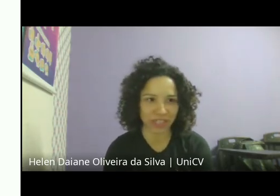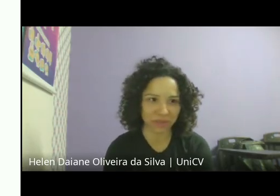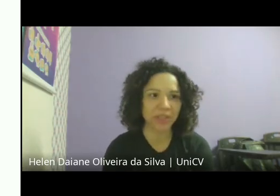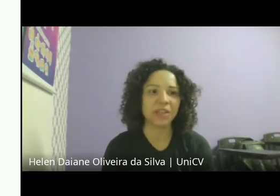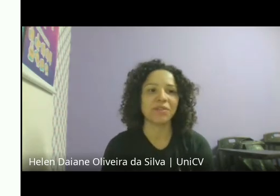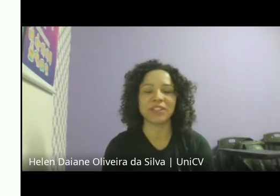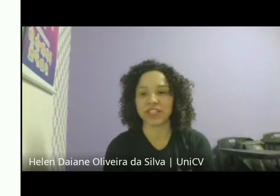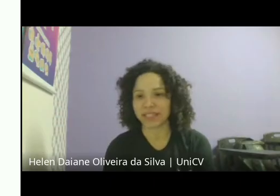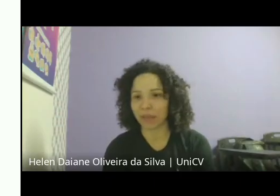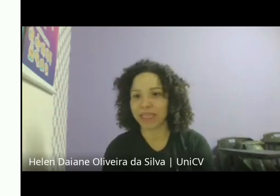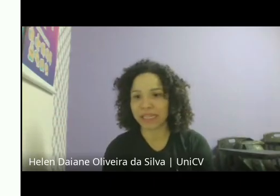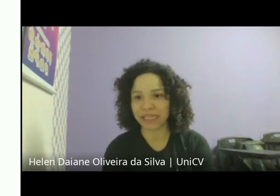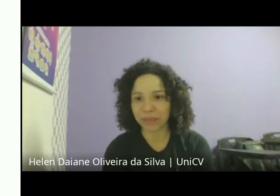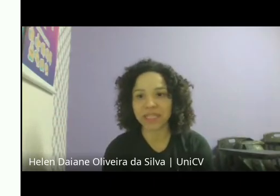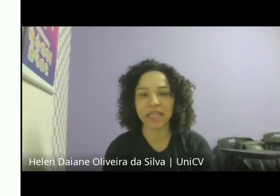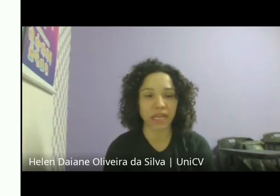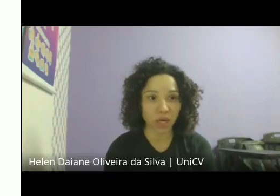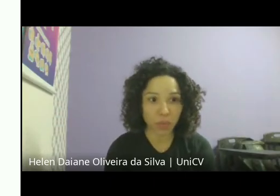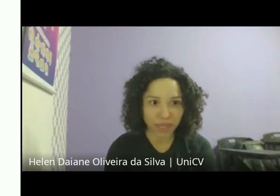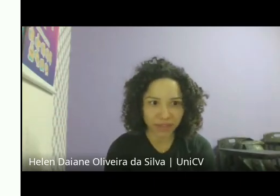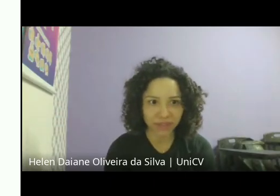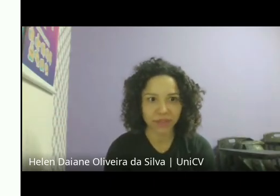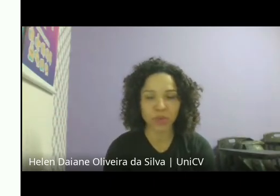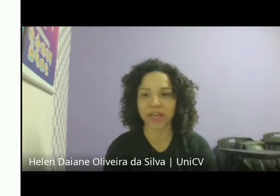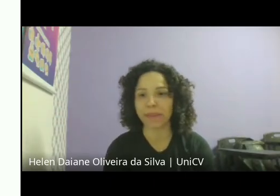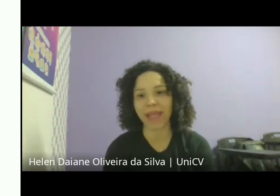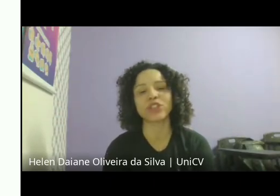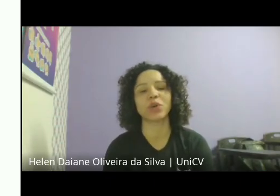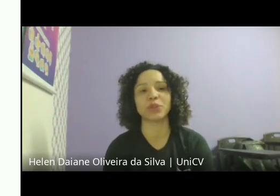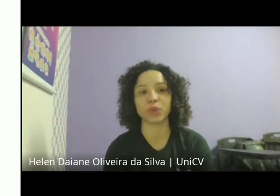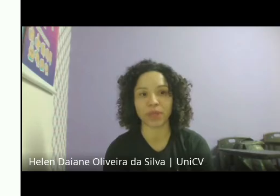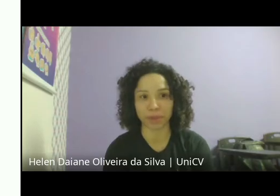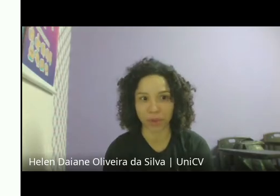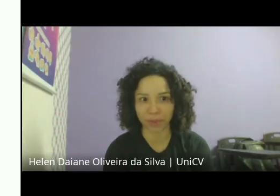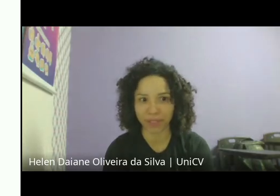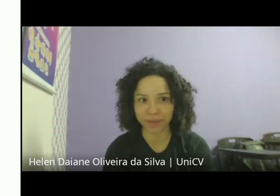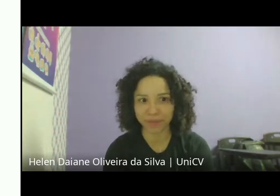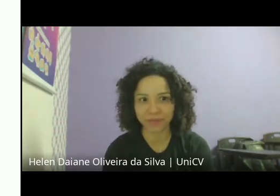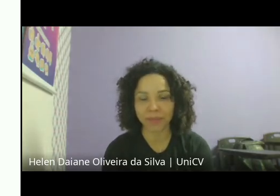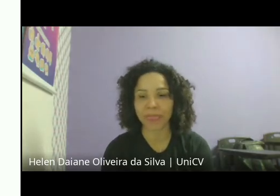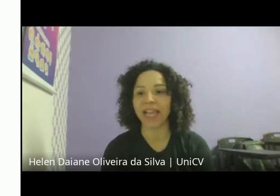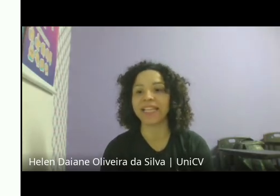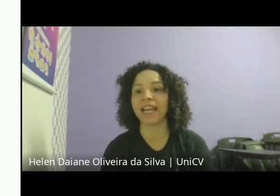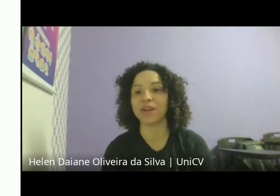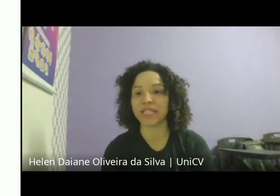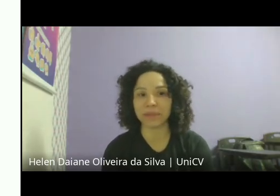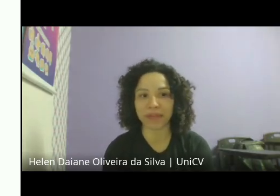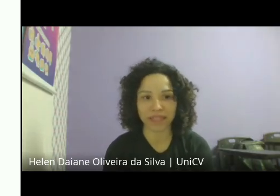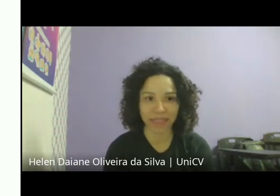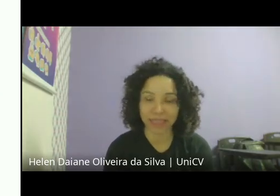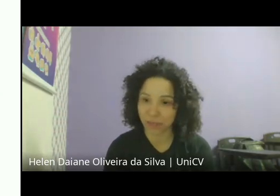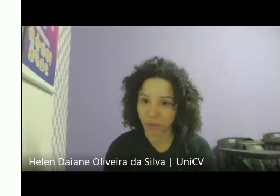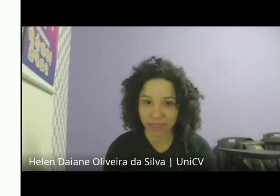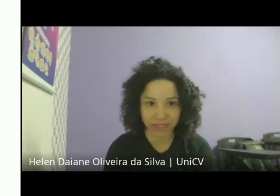que a gente teve, vocês já sabem que Libras é língua, com gramática, com estrutura própria. tá? Que ela é reconhecida